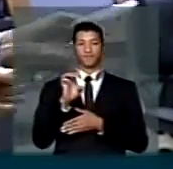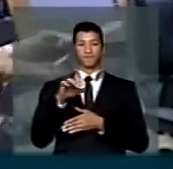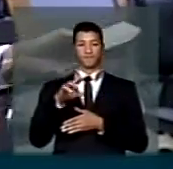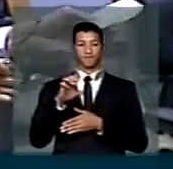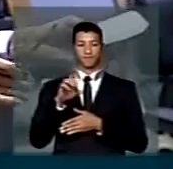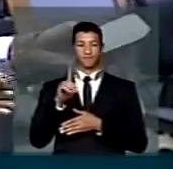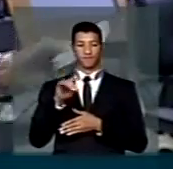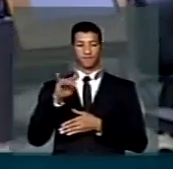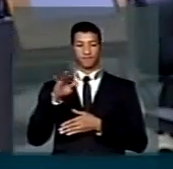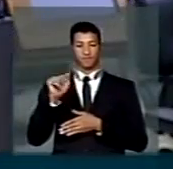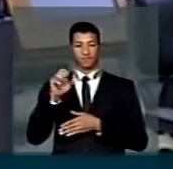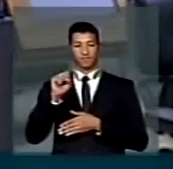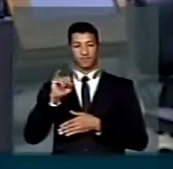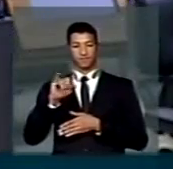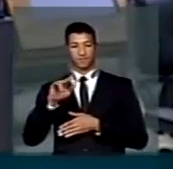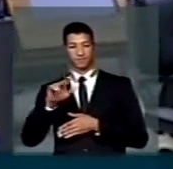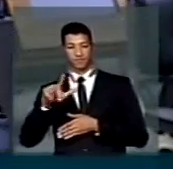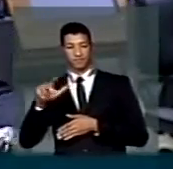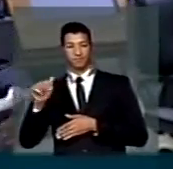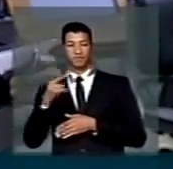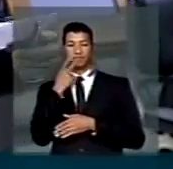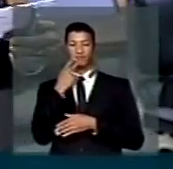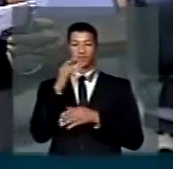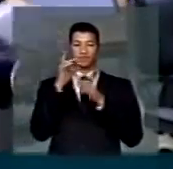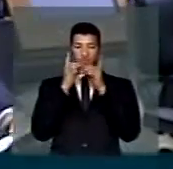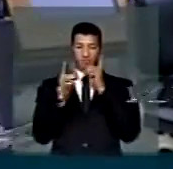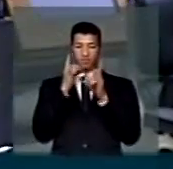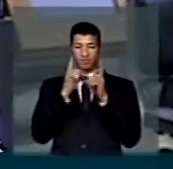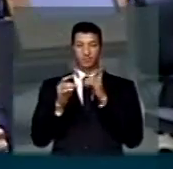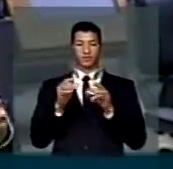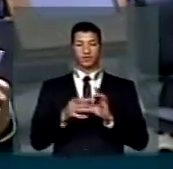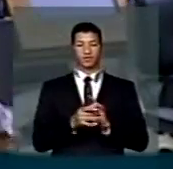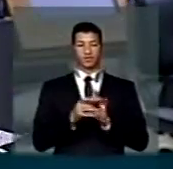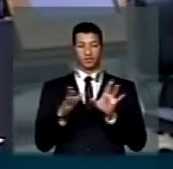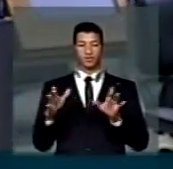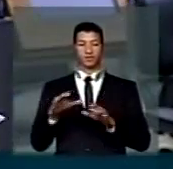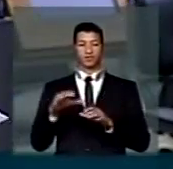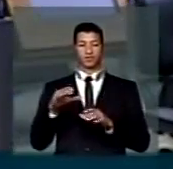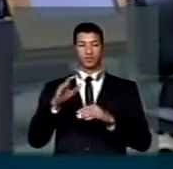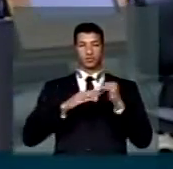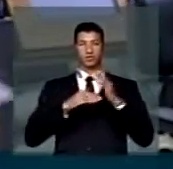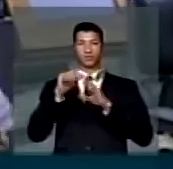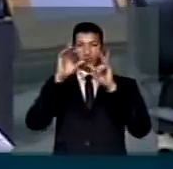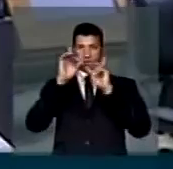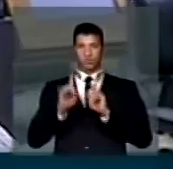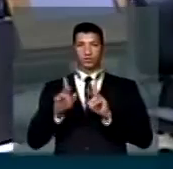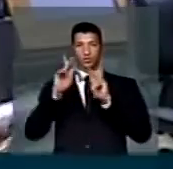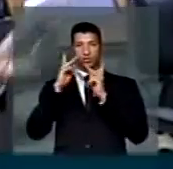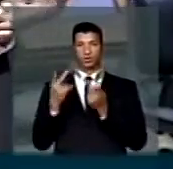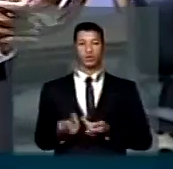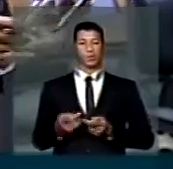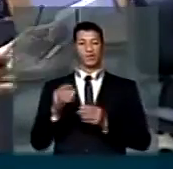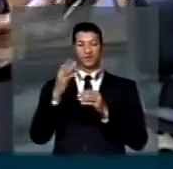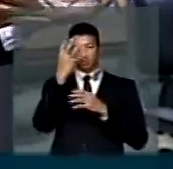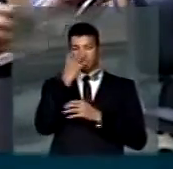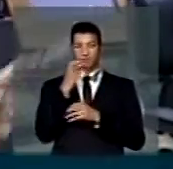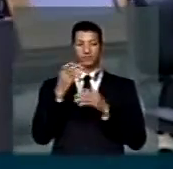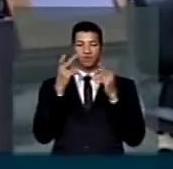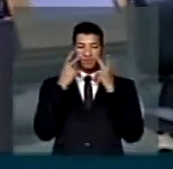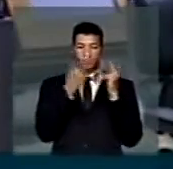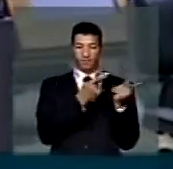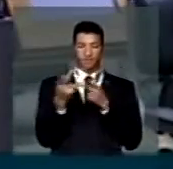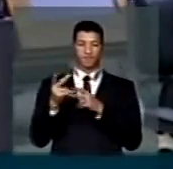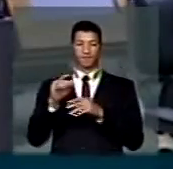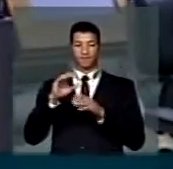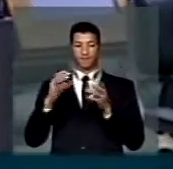que há poucos minutos, fez um discurso favorável aqui à questão dos direitos humanos, não se digna a comparecer aqui